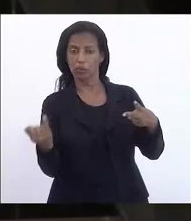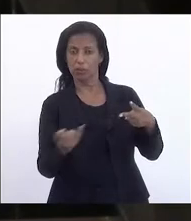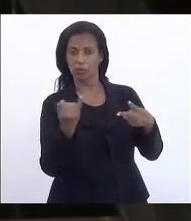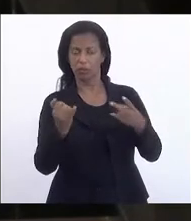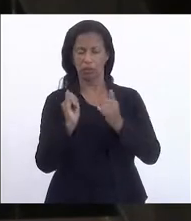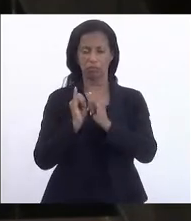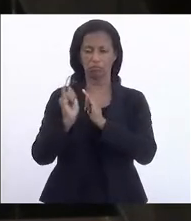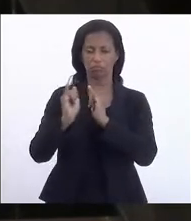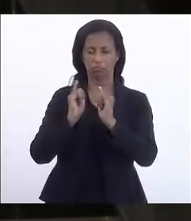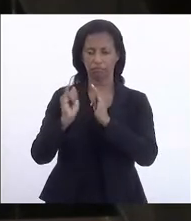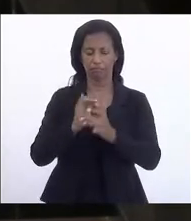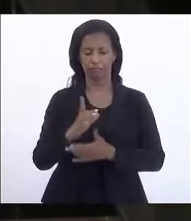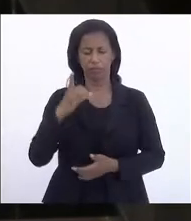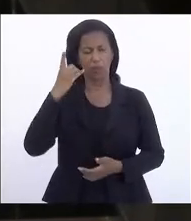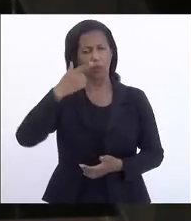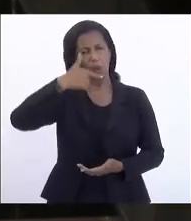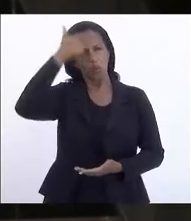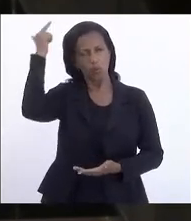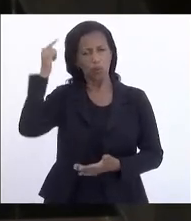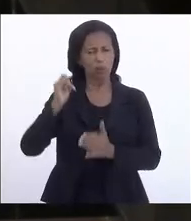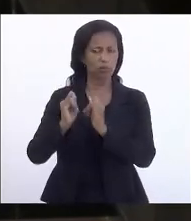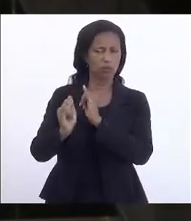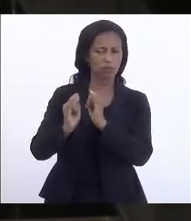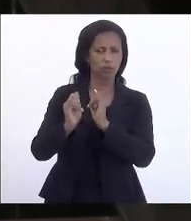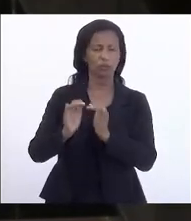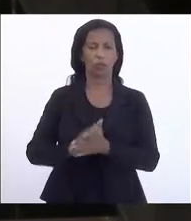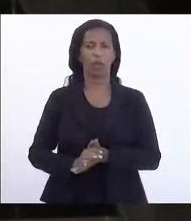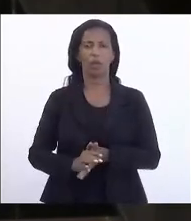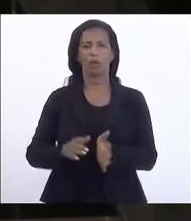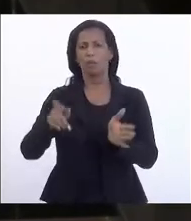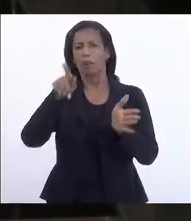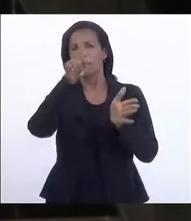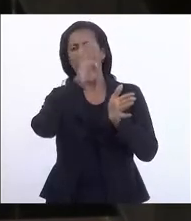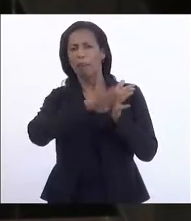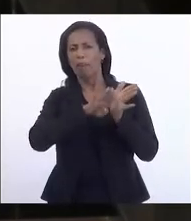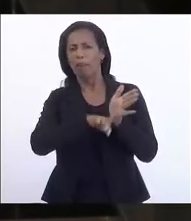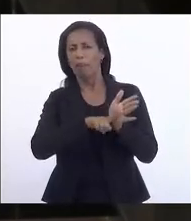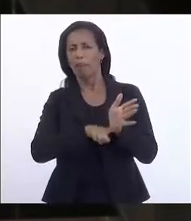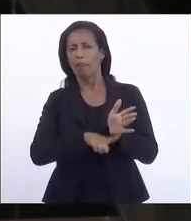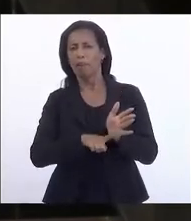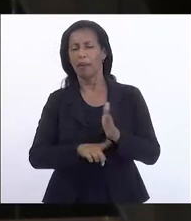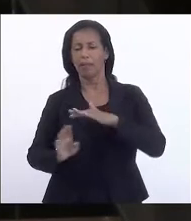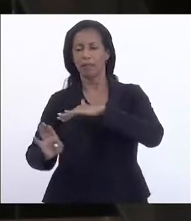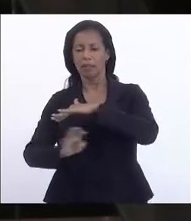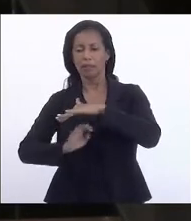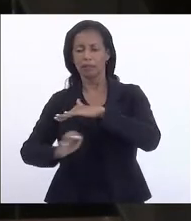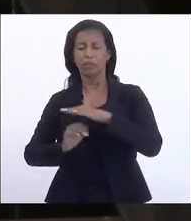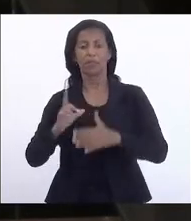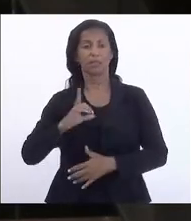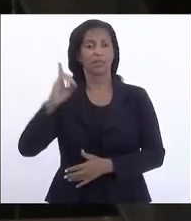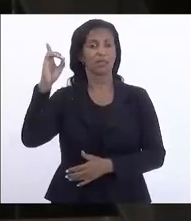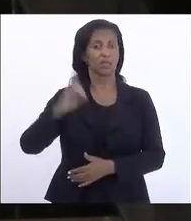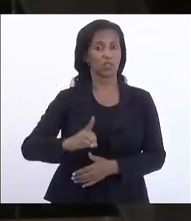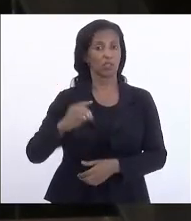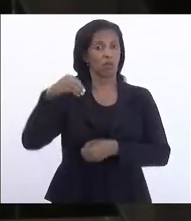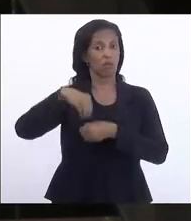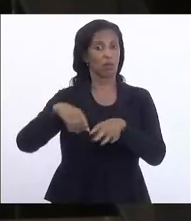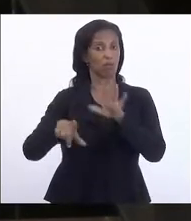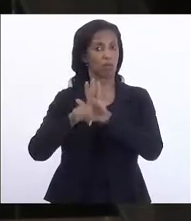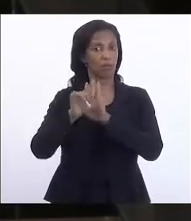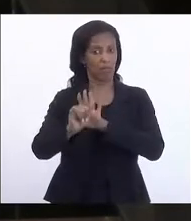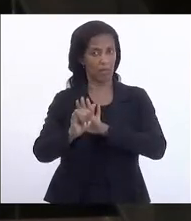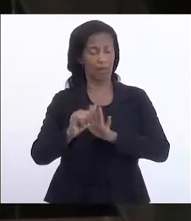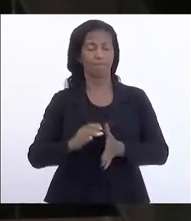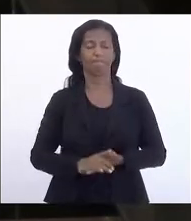dado trazido pelo deputado Luiz Paulo sobre os abatimentos que as concessionárias têm direito na forma da lei a abater, a